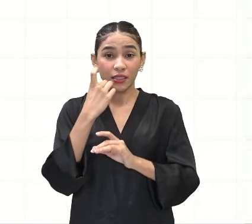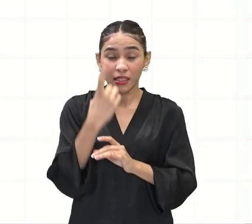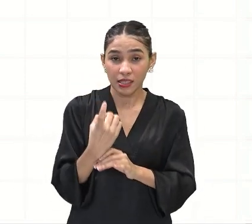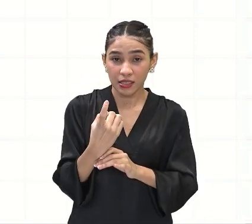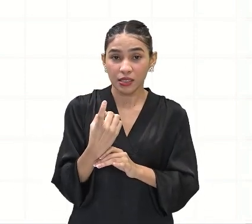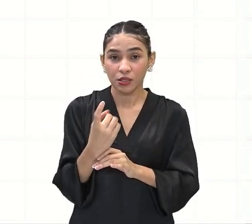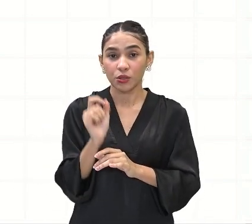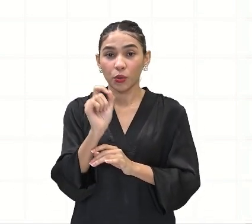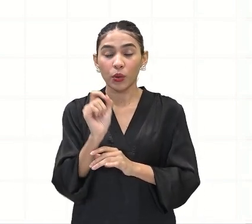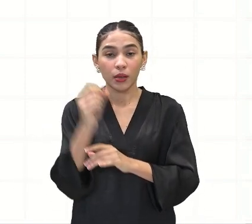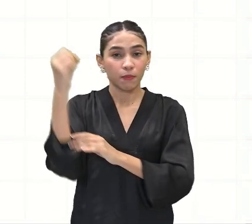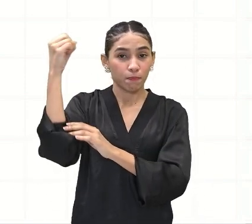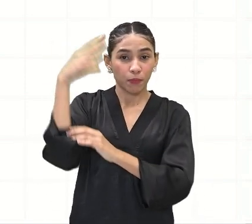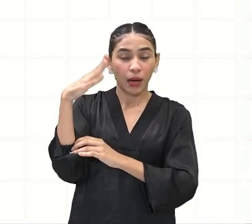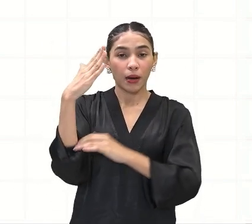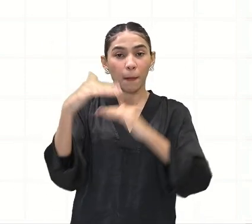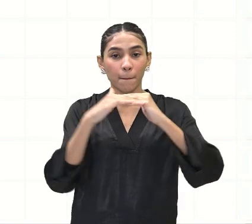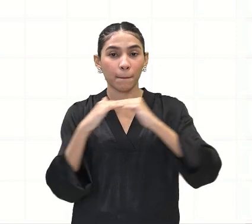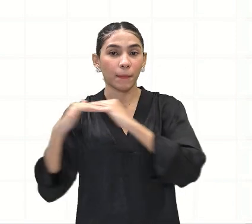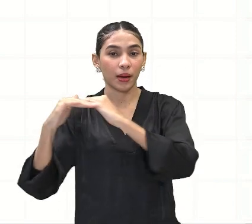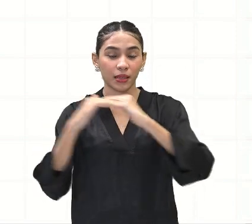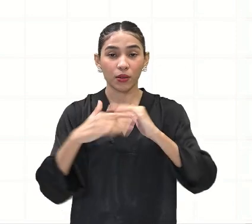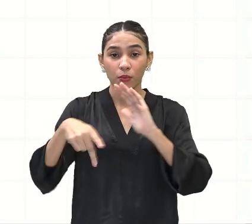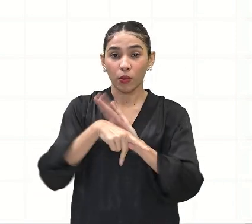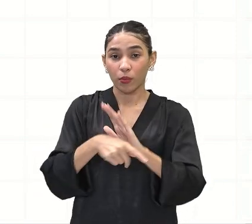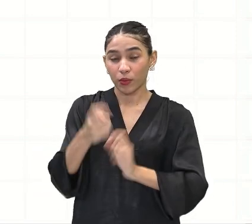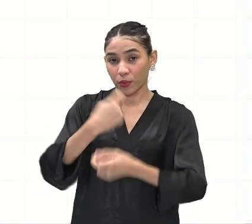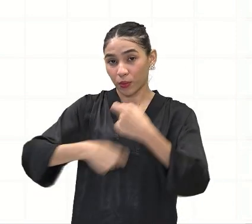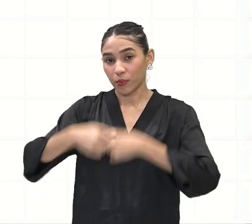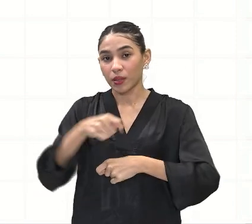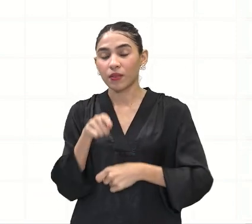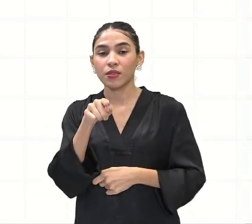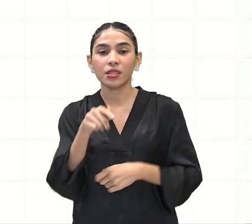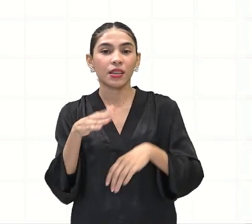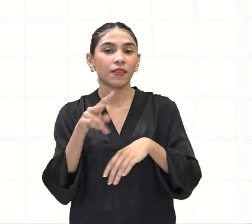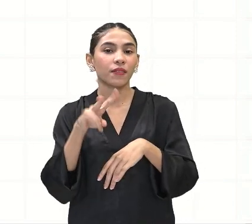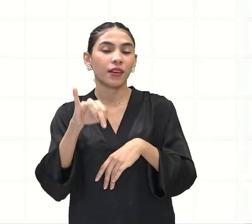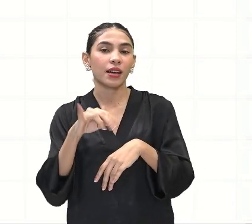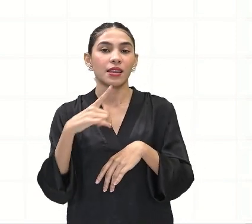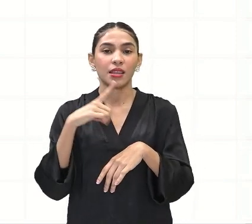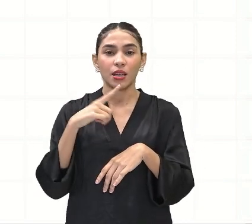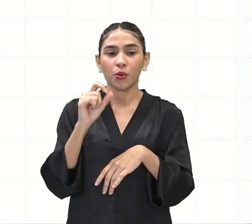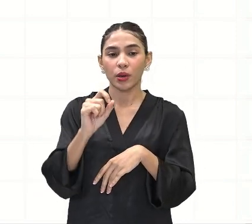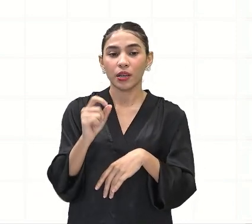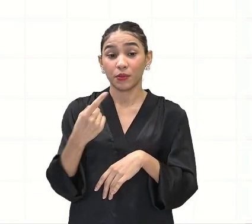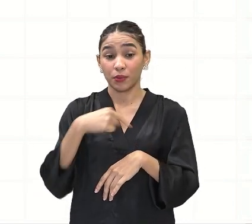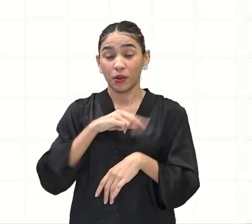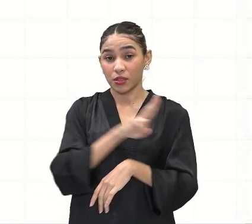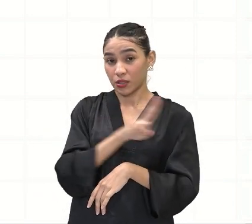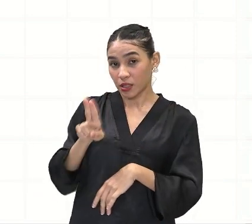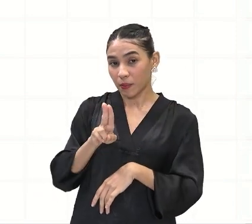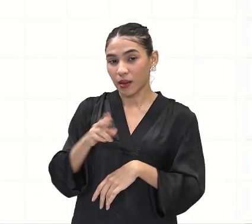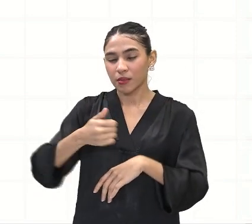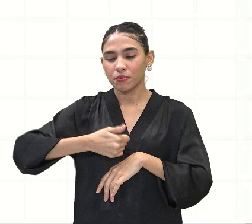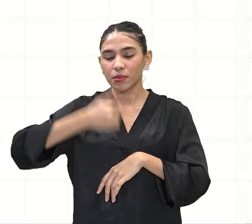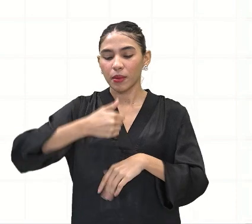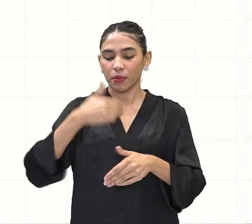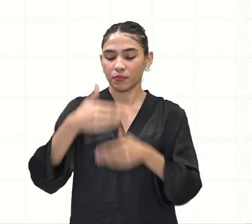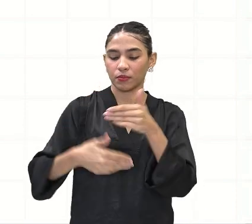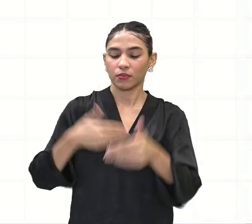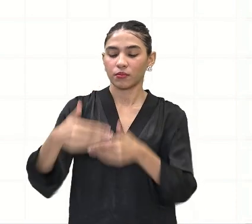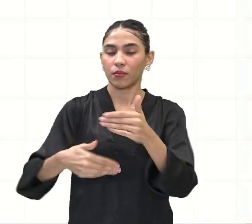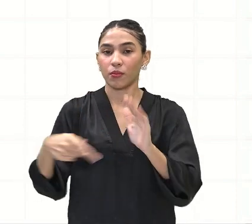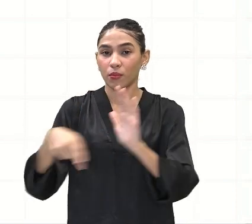ideais iluministas, na economia, que você vai ter aquilo que a gente chama dos primeiros passos